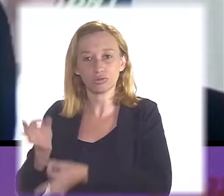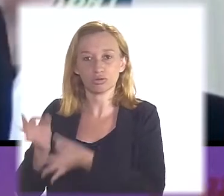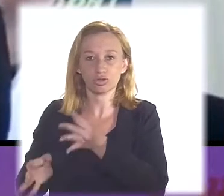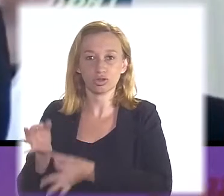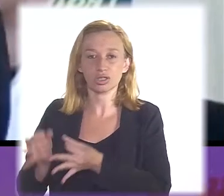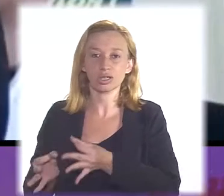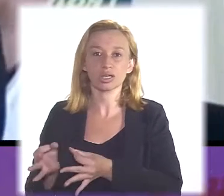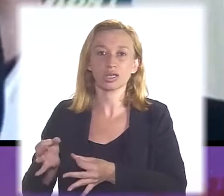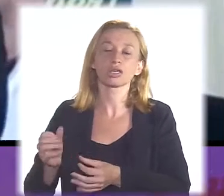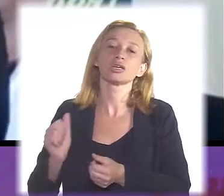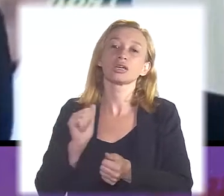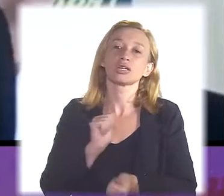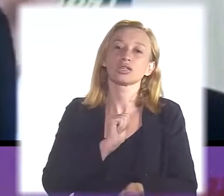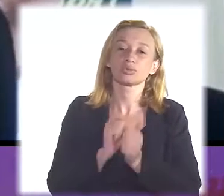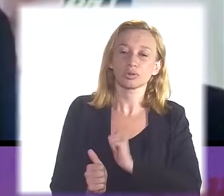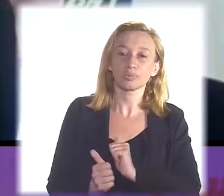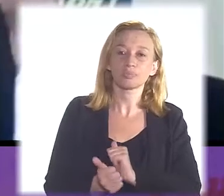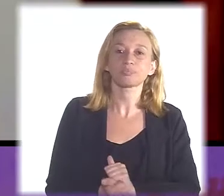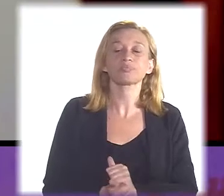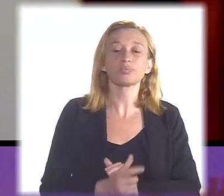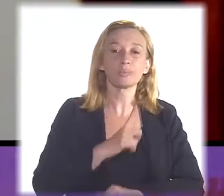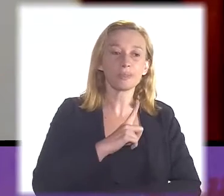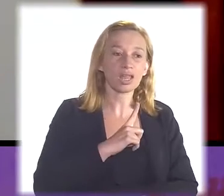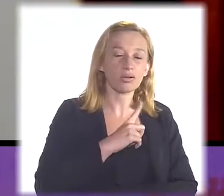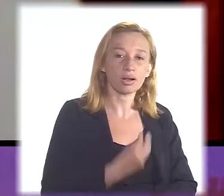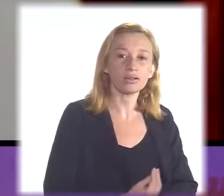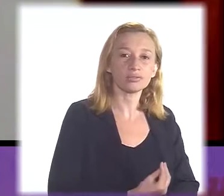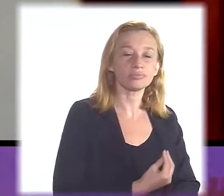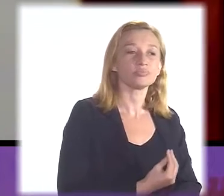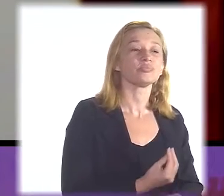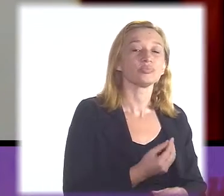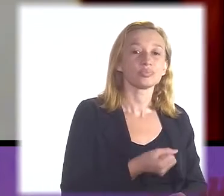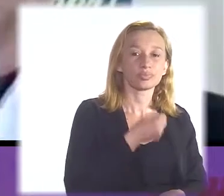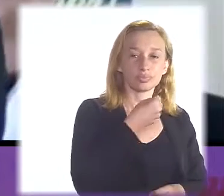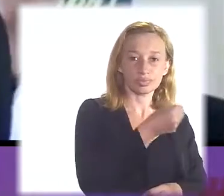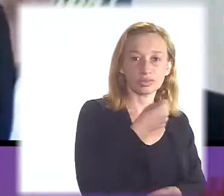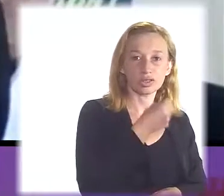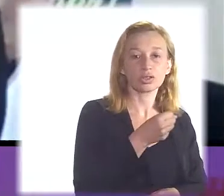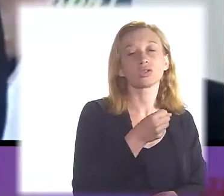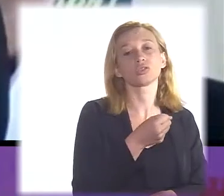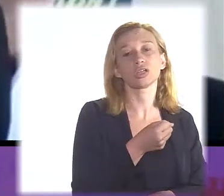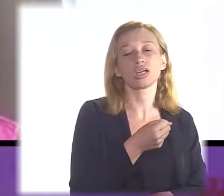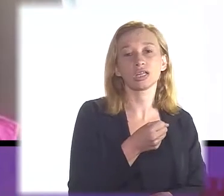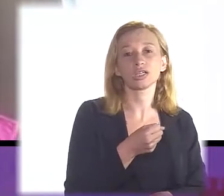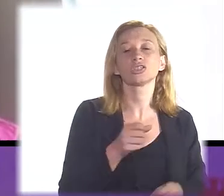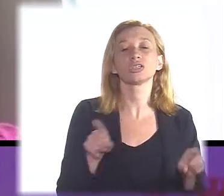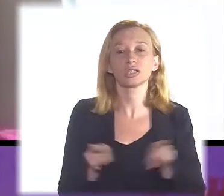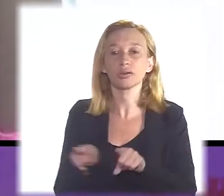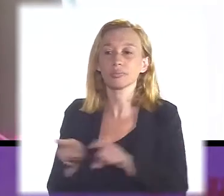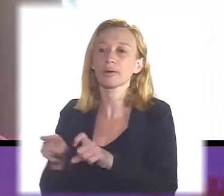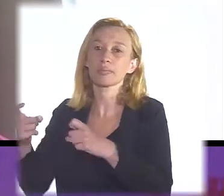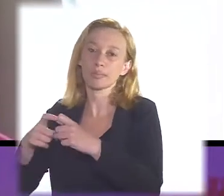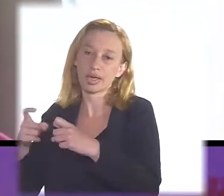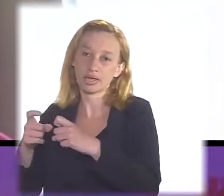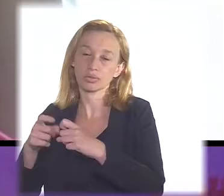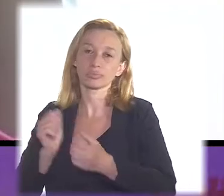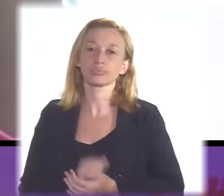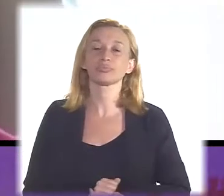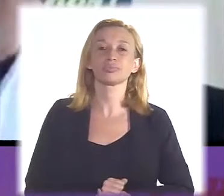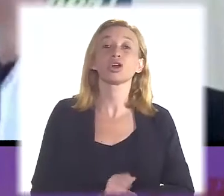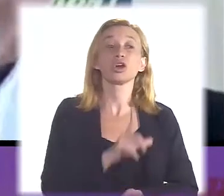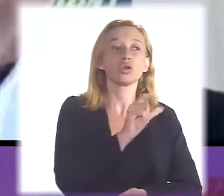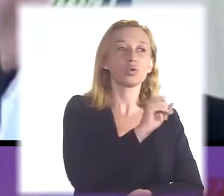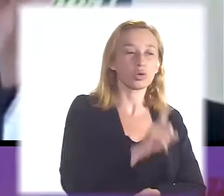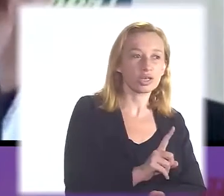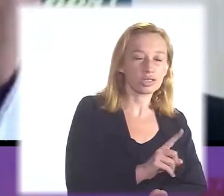as presenças do jornalista Luiz Ribeiro, da Super Rádio Tupi, e do médico, o doutor Silvio Provenzano.